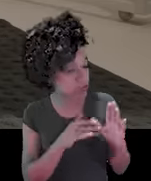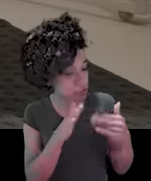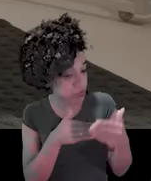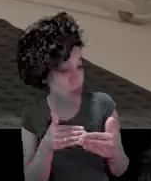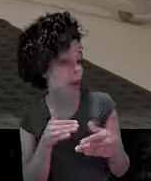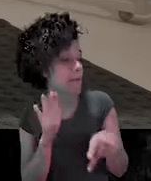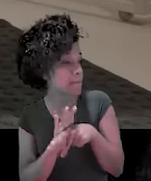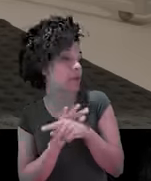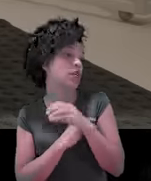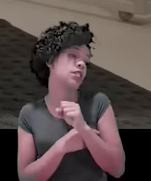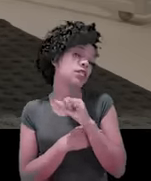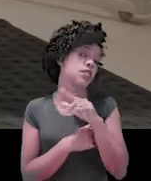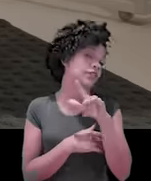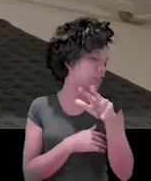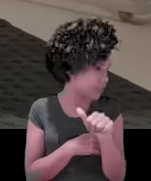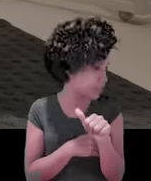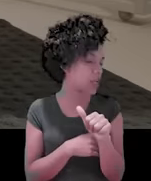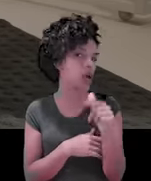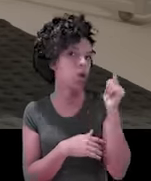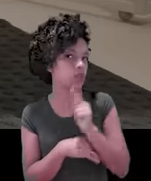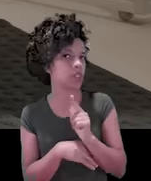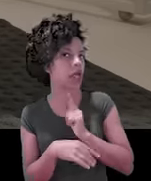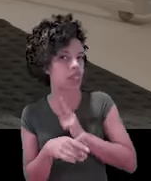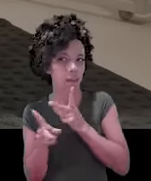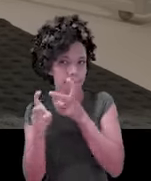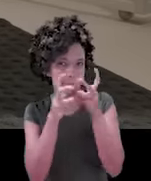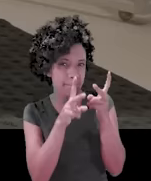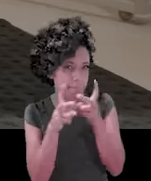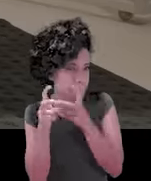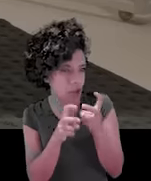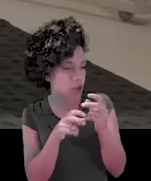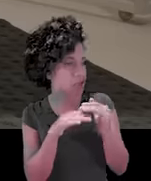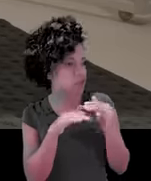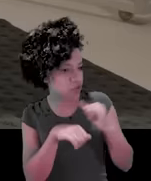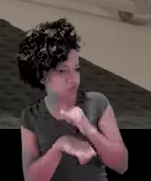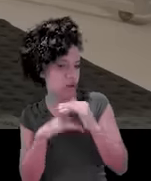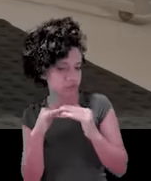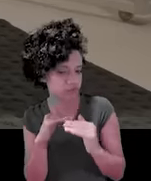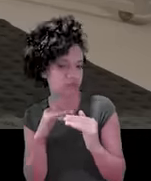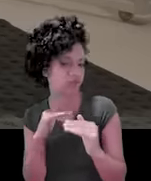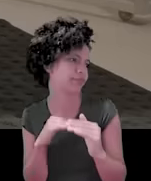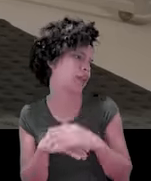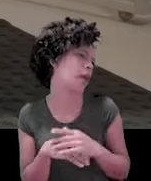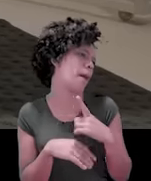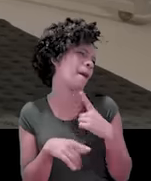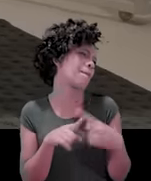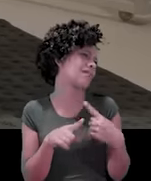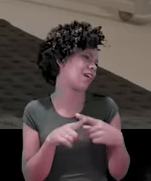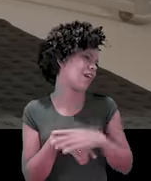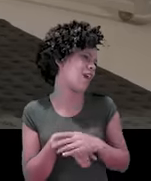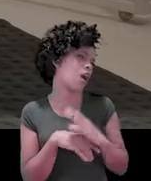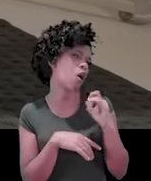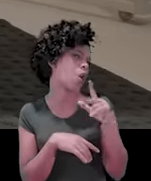por envolvido próprios Ivan ele é um projeto de para você conseguir ter uma detecção de radar de voos baixos que cara sai da Colômbia sai de